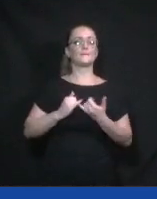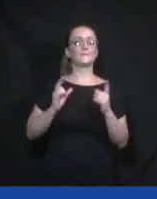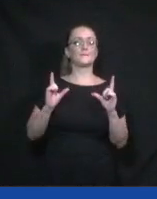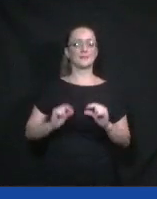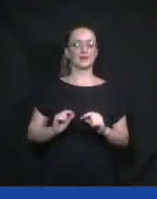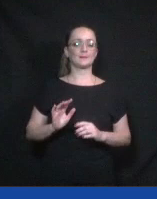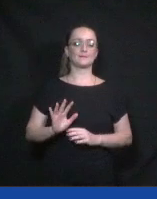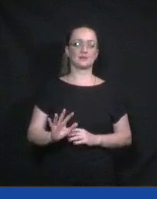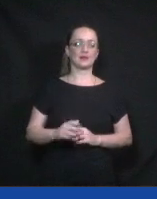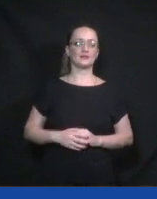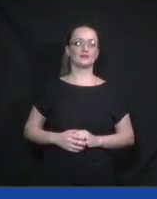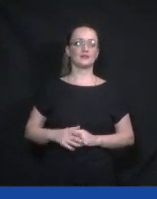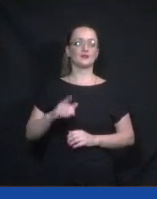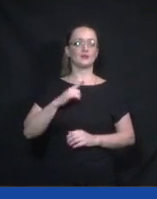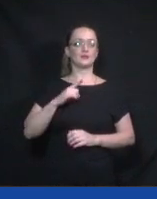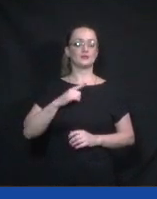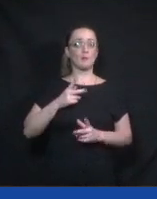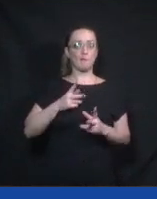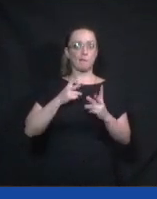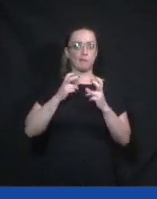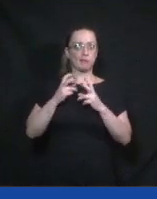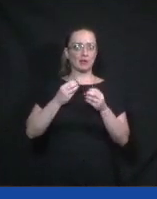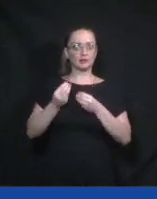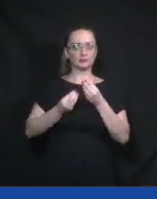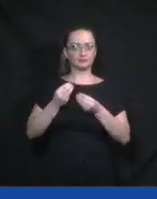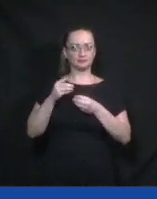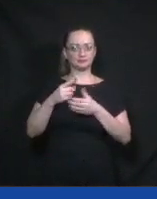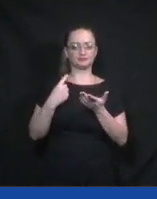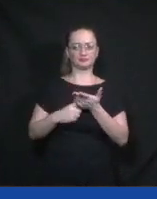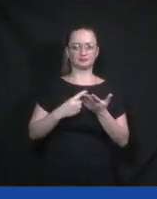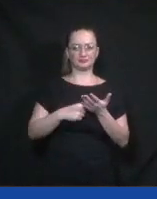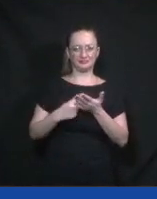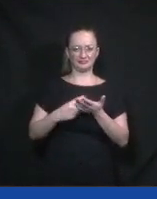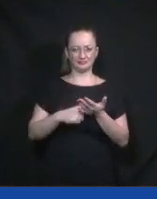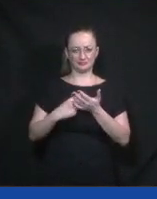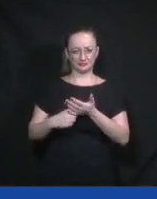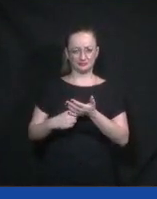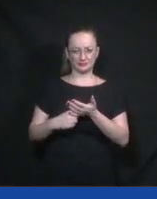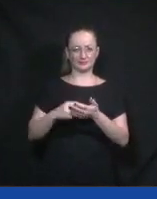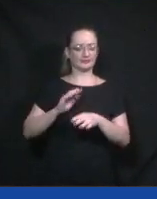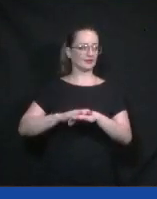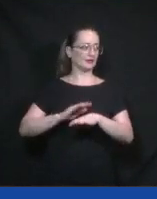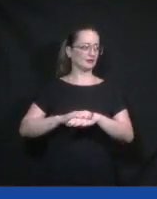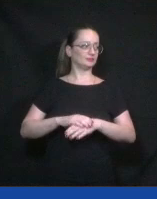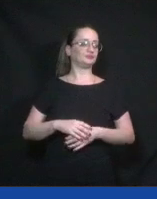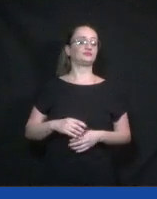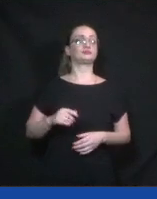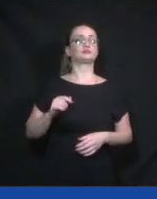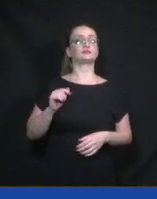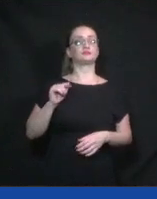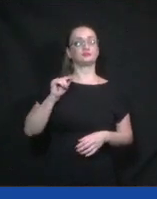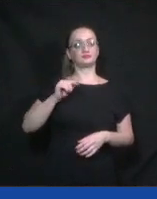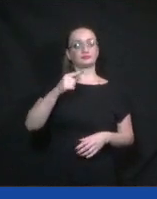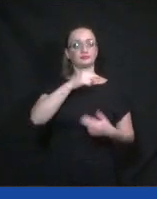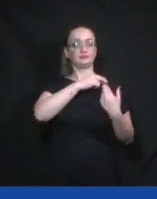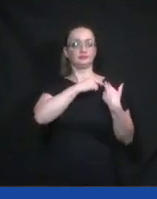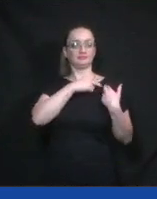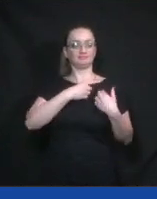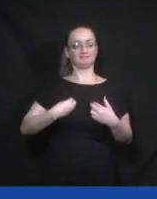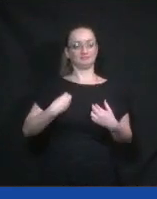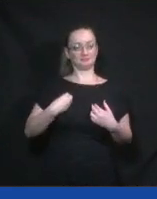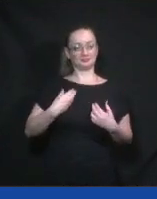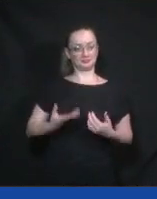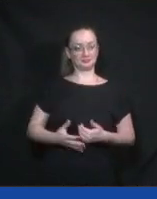mas a dimensão do quanto esse compromisso é essa doação ocorre estando no papel que eu